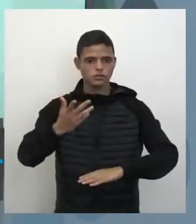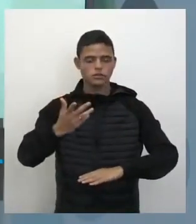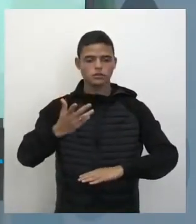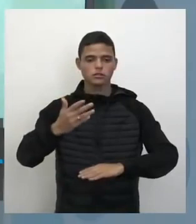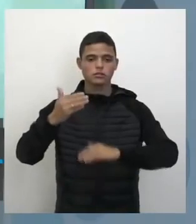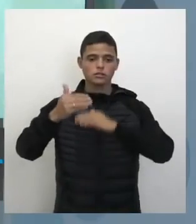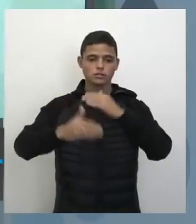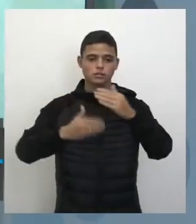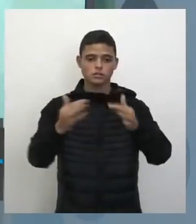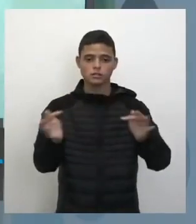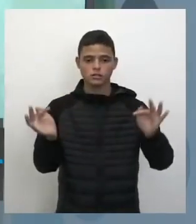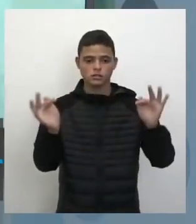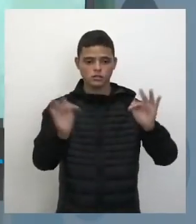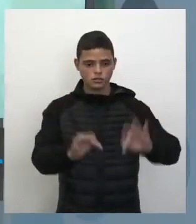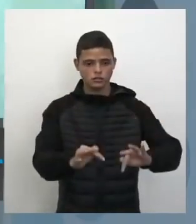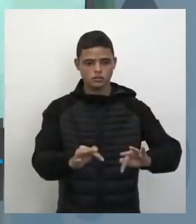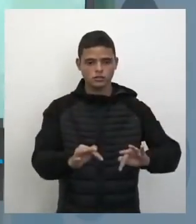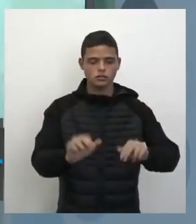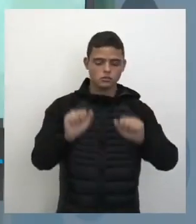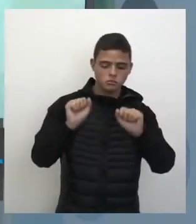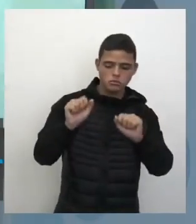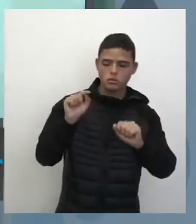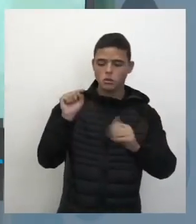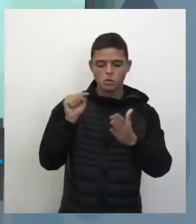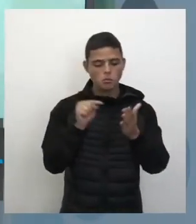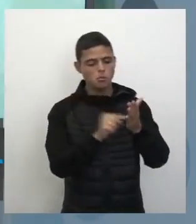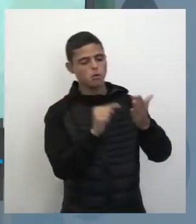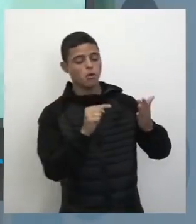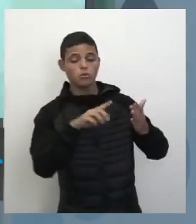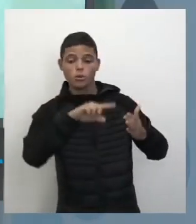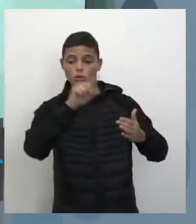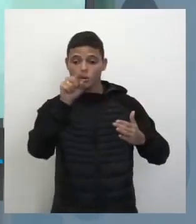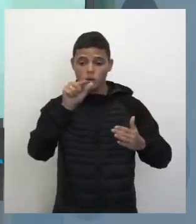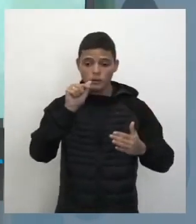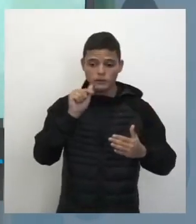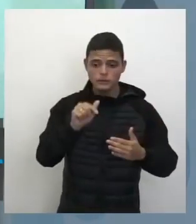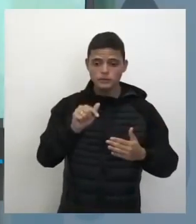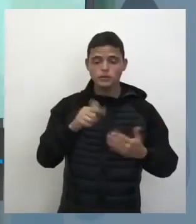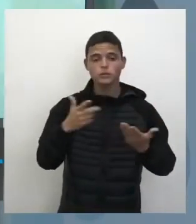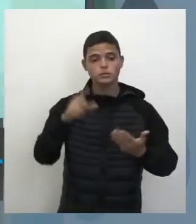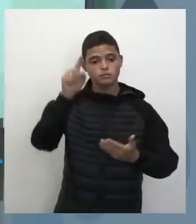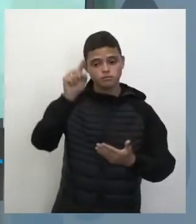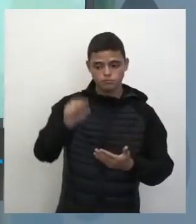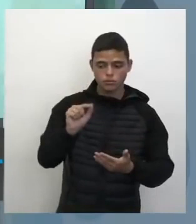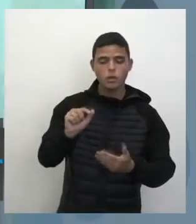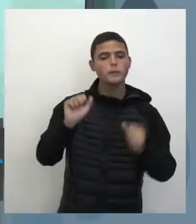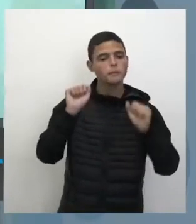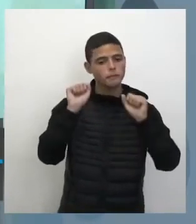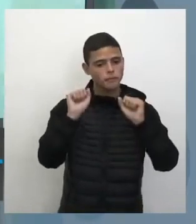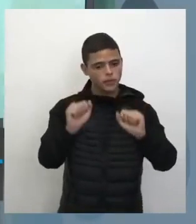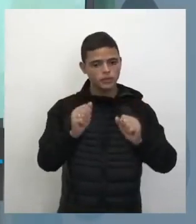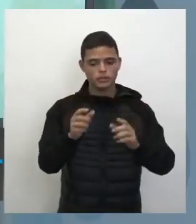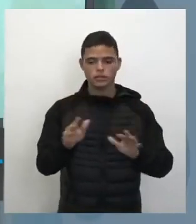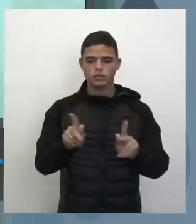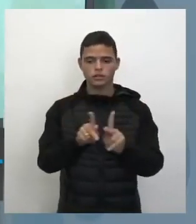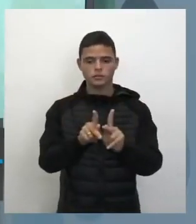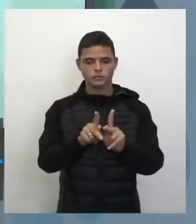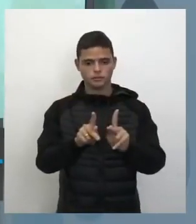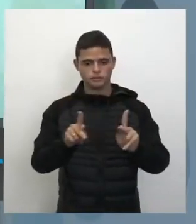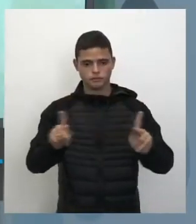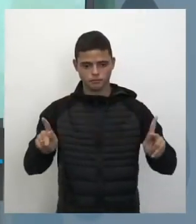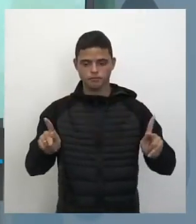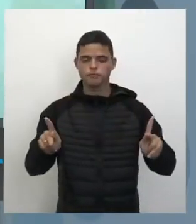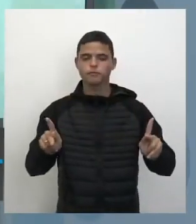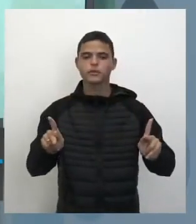aí termina com uma finalização, que pode ser um ponto final, um ponto de interrogação ou de exclamação, a gente tem ali dentro um período. E esse período